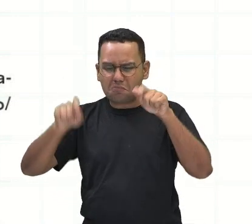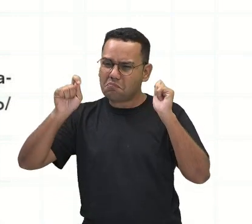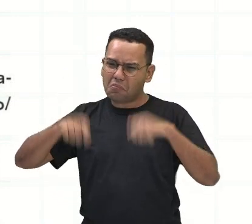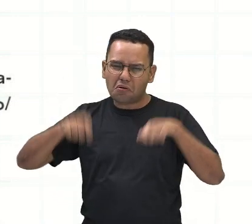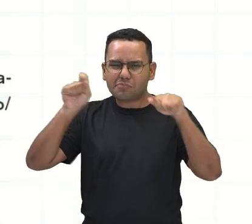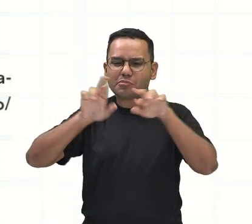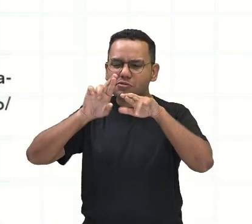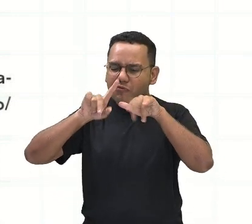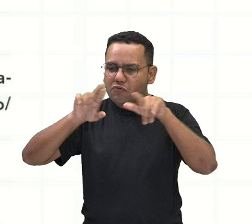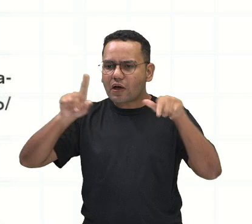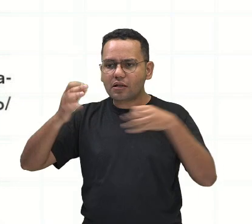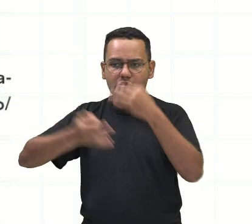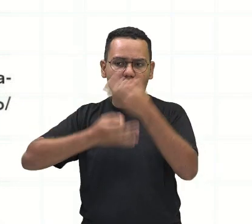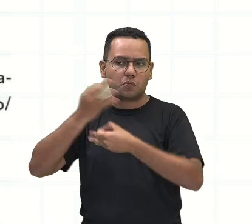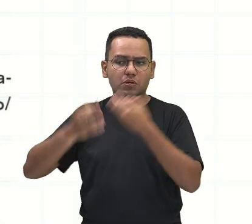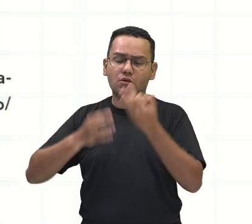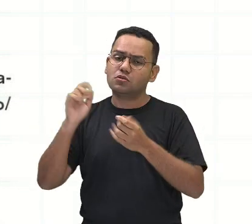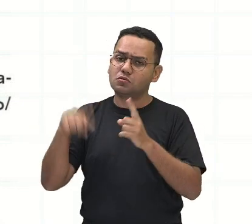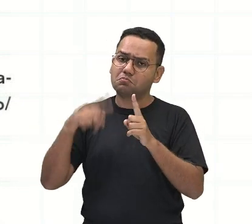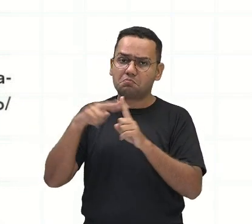mesmo fato, né? Então,